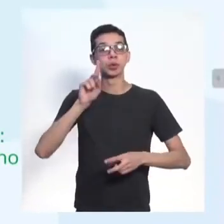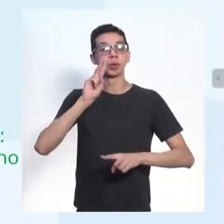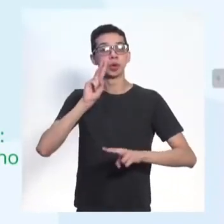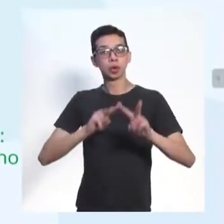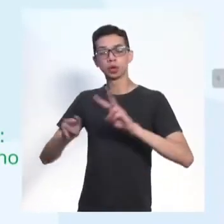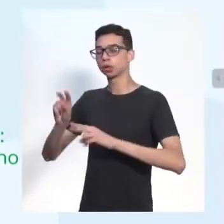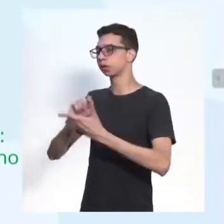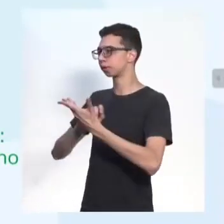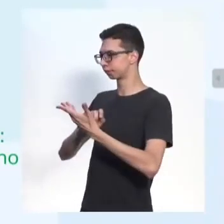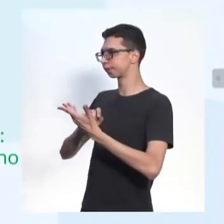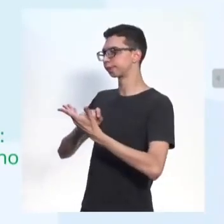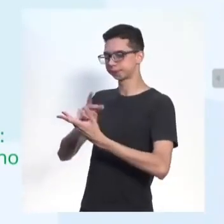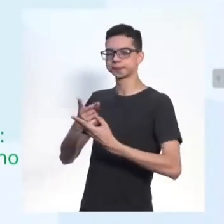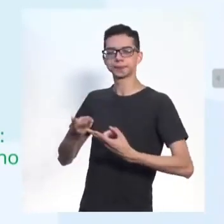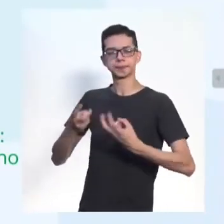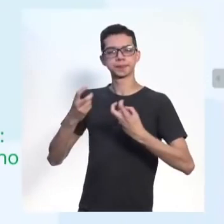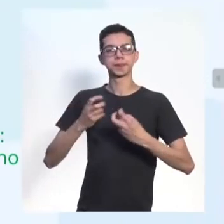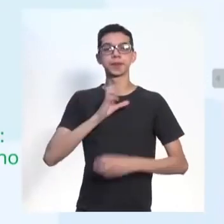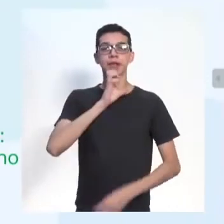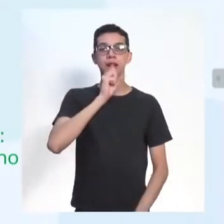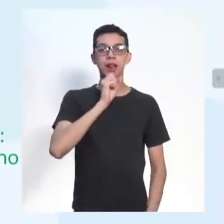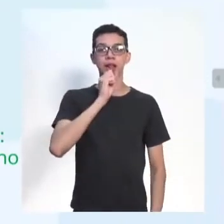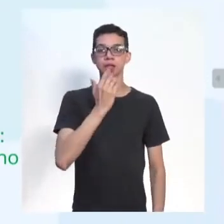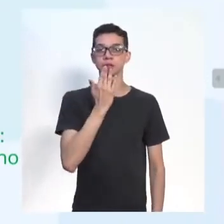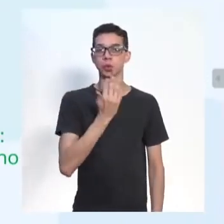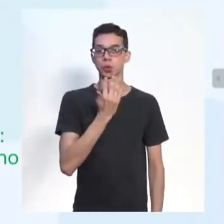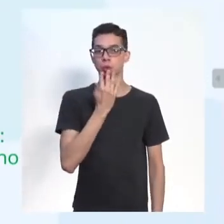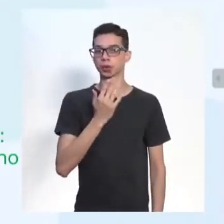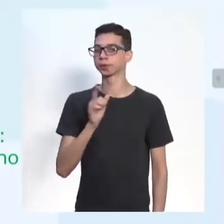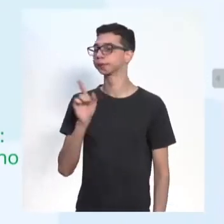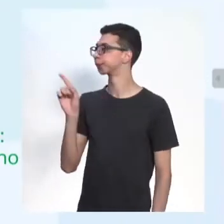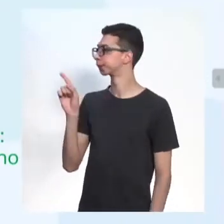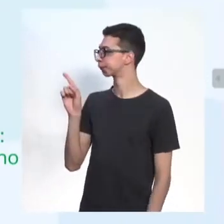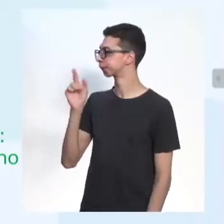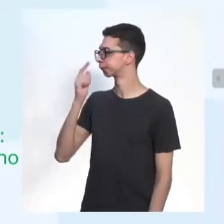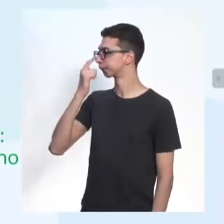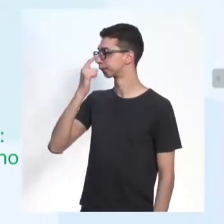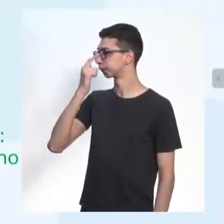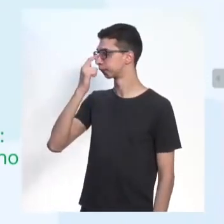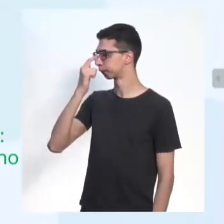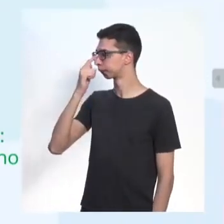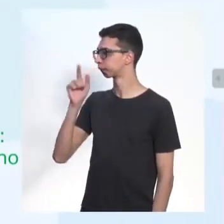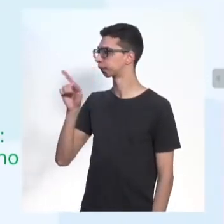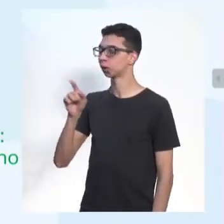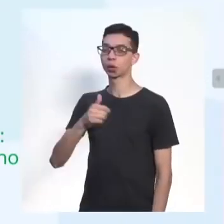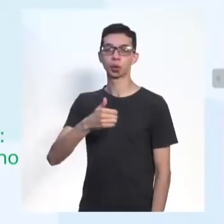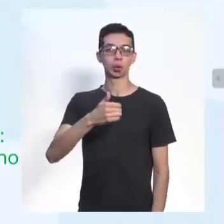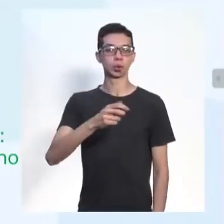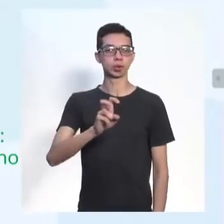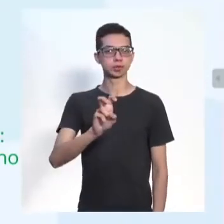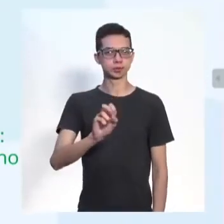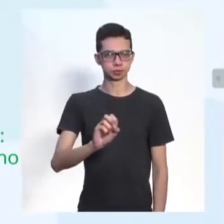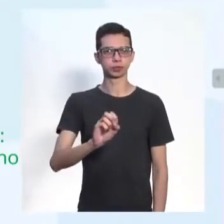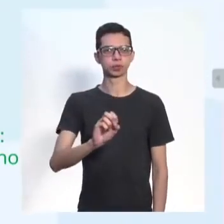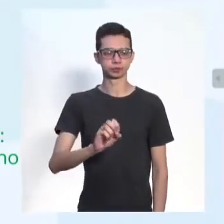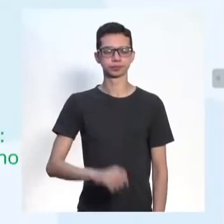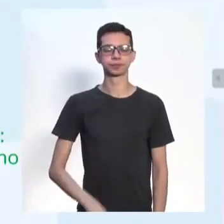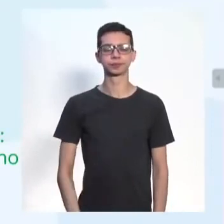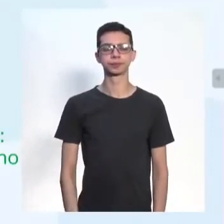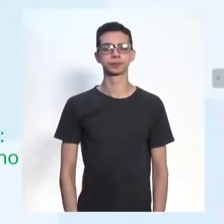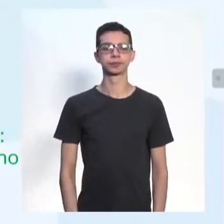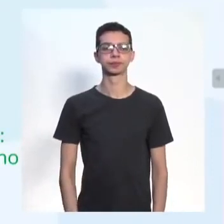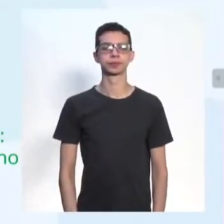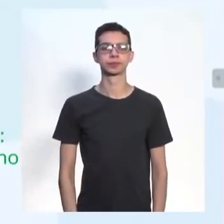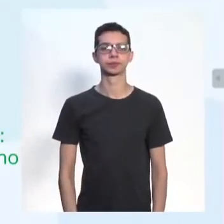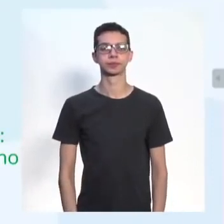seguinte modelo. Então, esse ângulo laranja aqui, ó, esse ângulo que eu tenho aqui em laranja, o 150. Qual que é o,